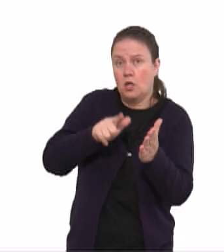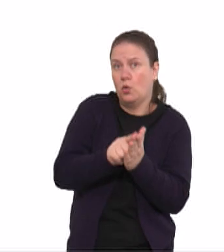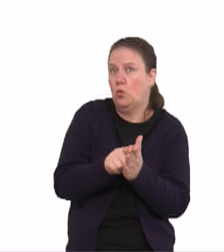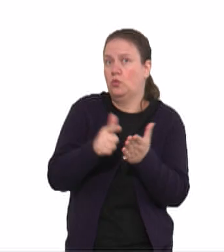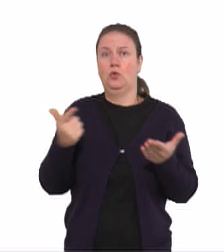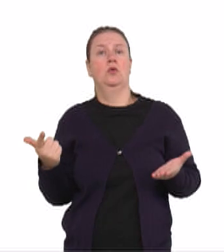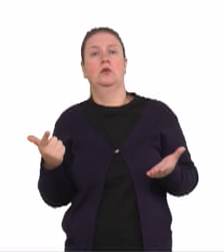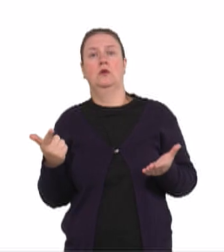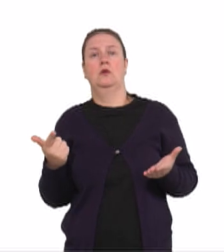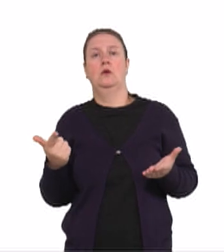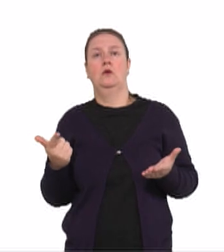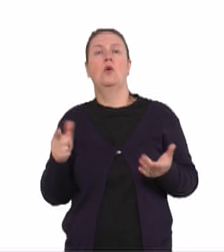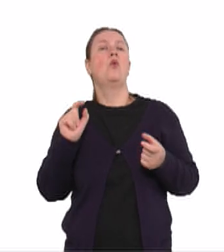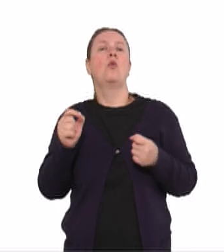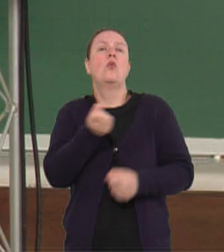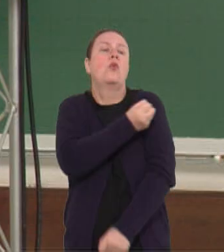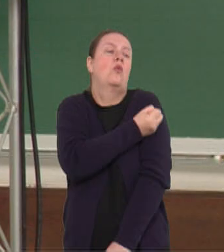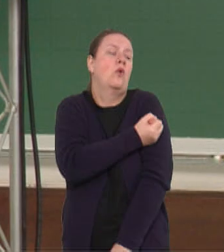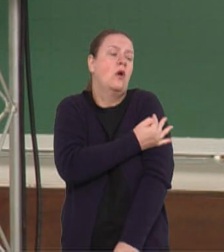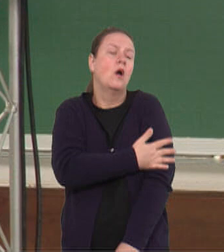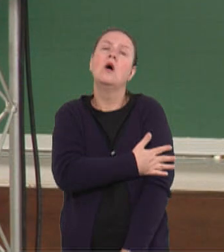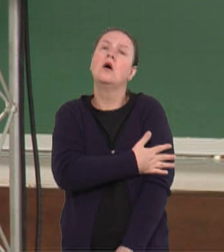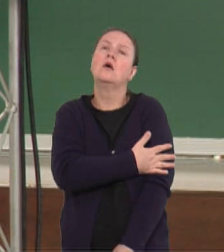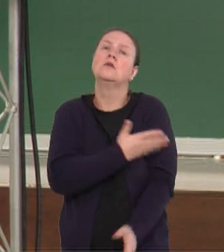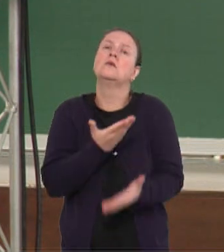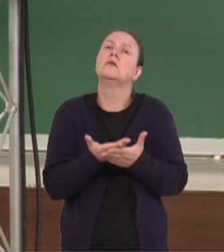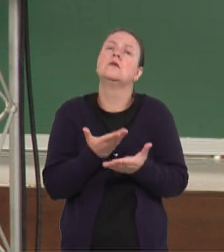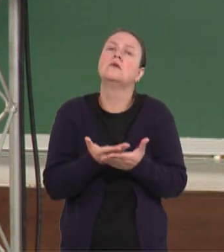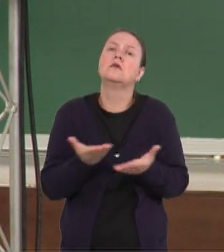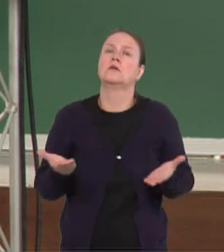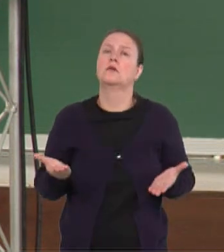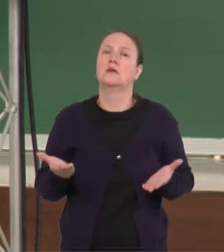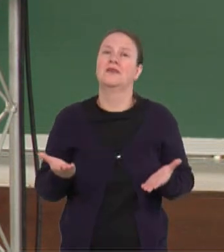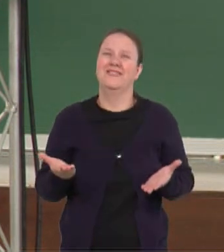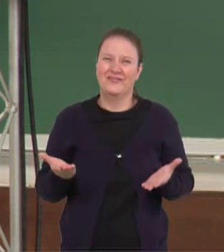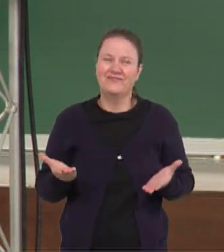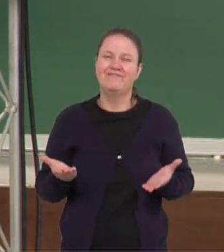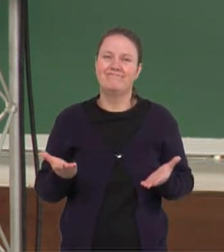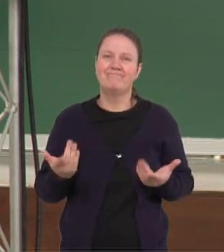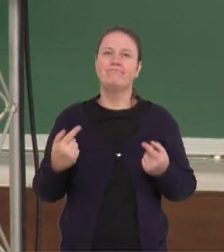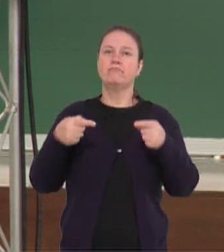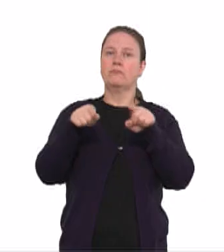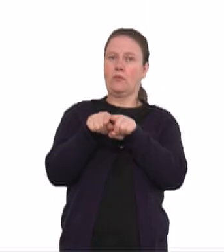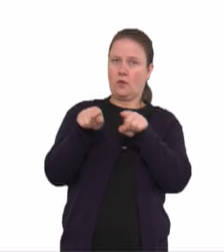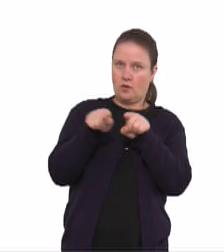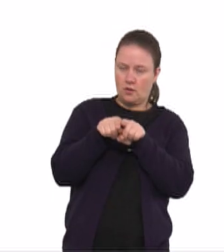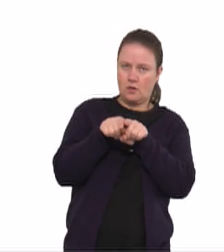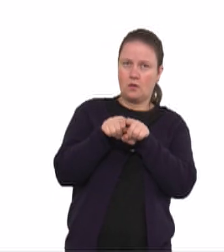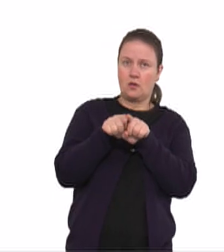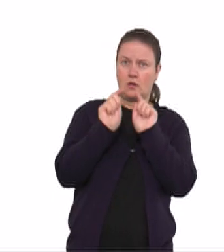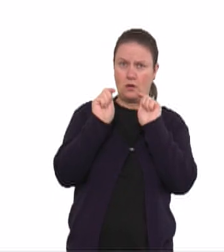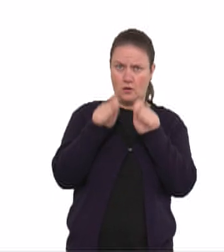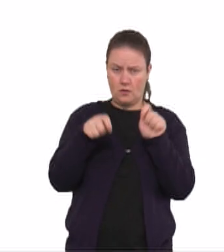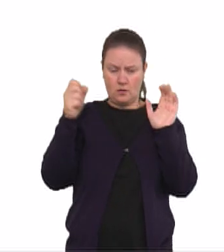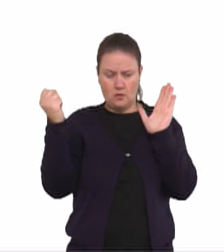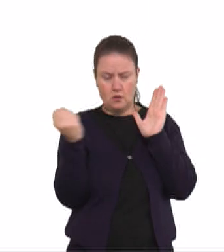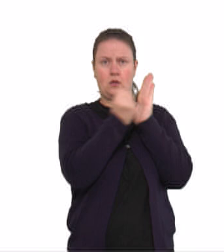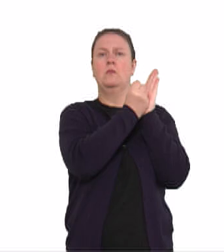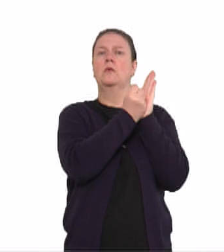personagem estava? Um quiz de novo. O tempo é um dos elementos da narrativa. É possível marcá-lo na